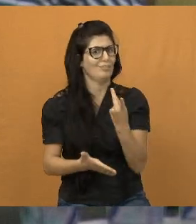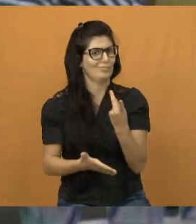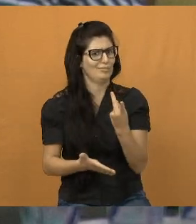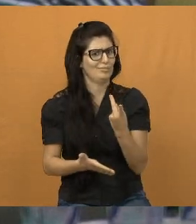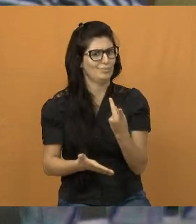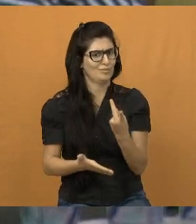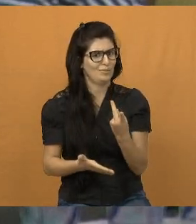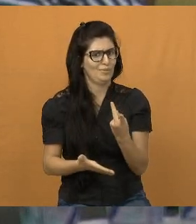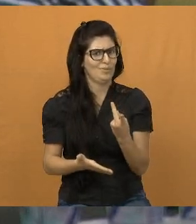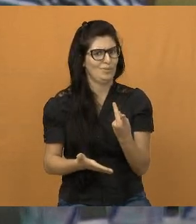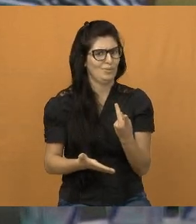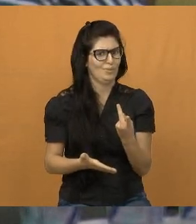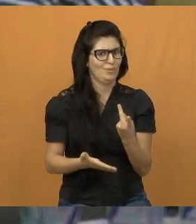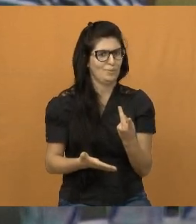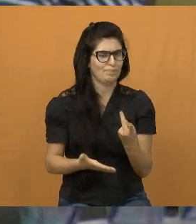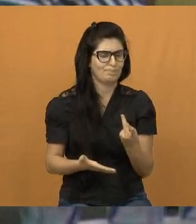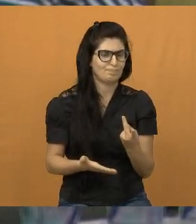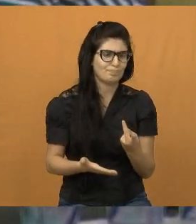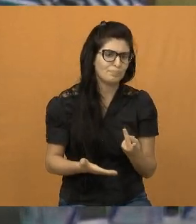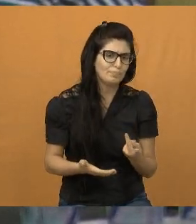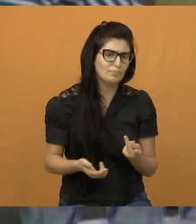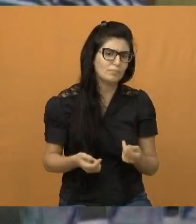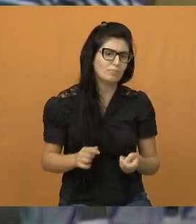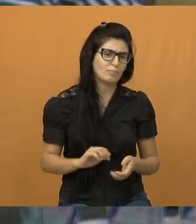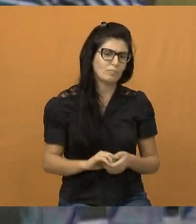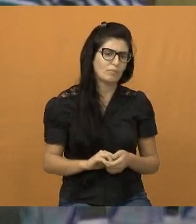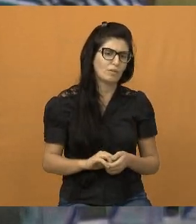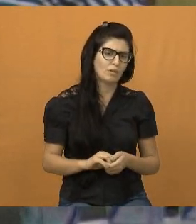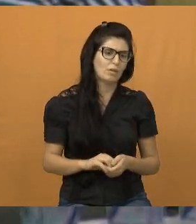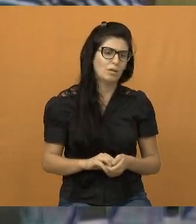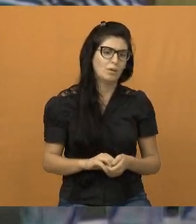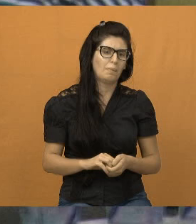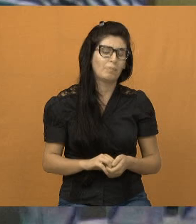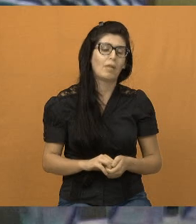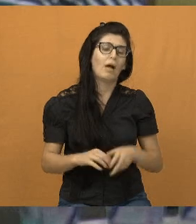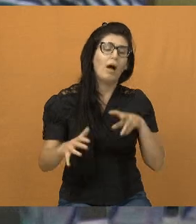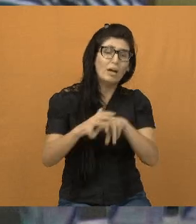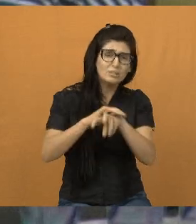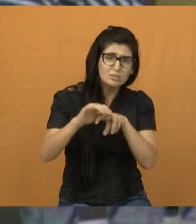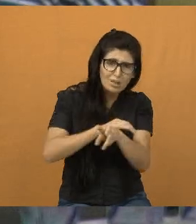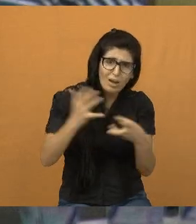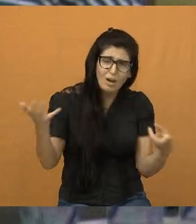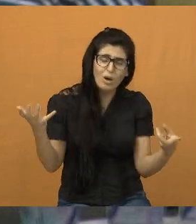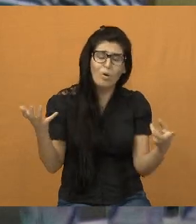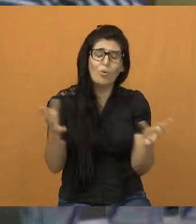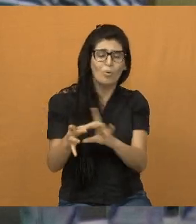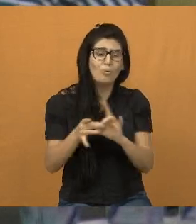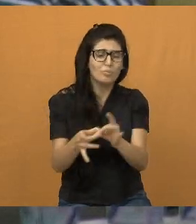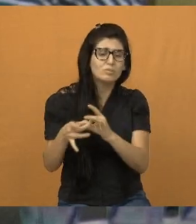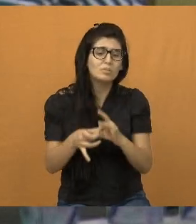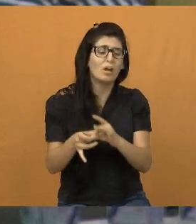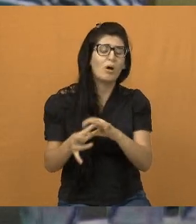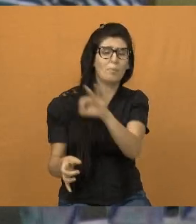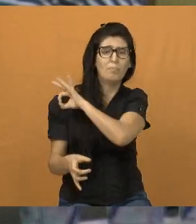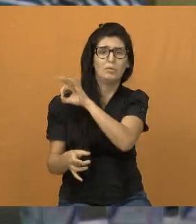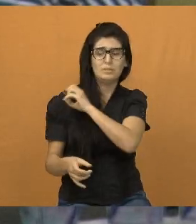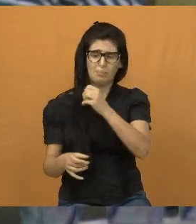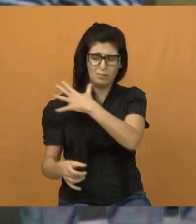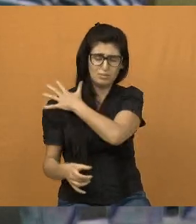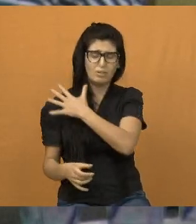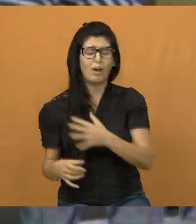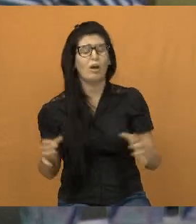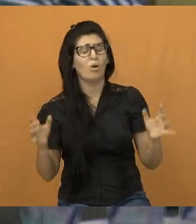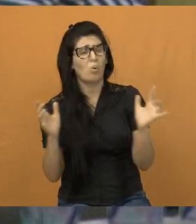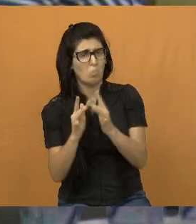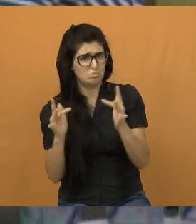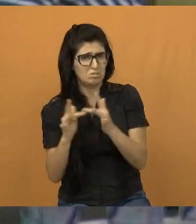ação conjunta, tanto a ação educativa quanto a ação em conjunto com a Polícia Militar, ela existiu,